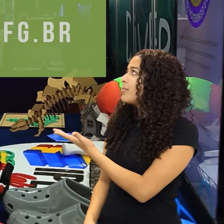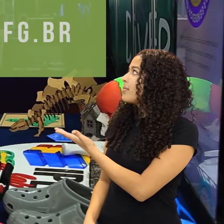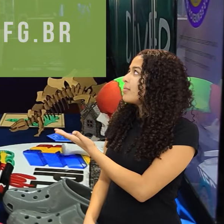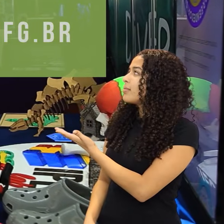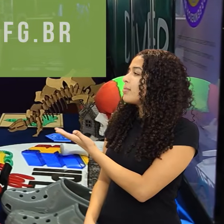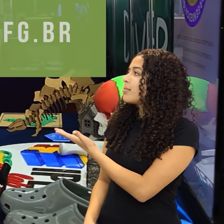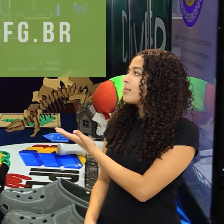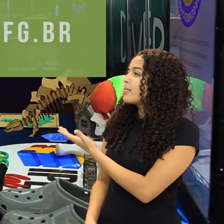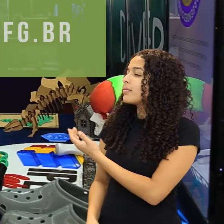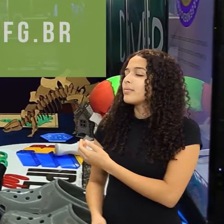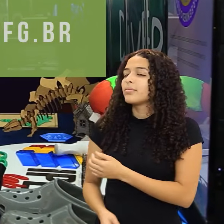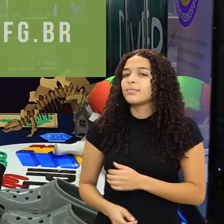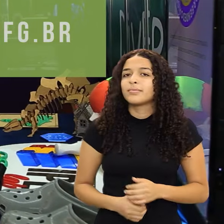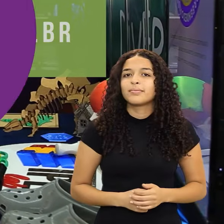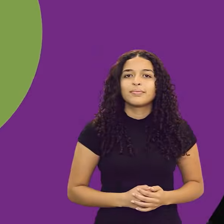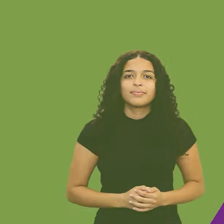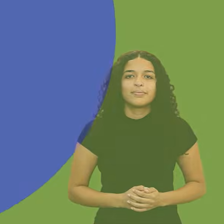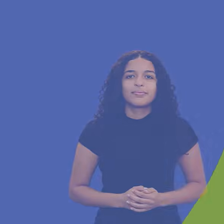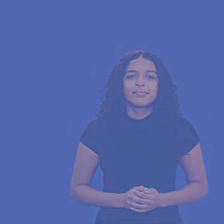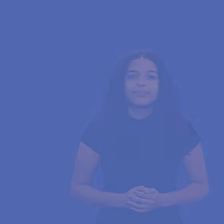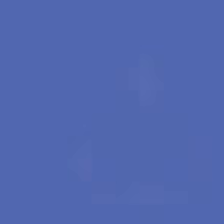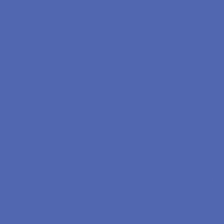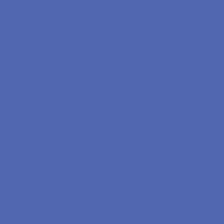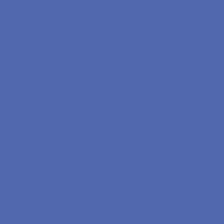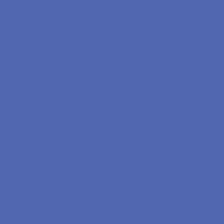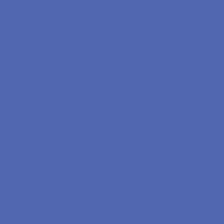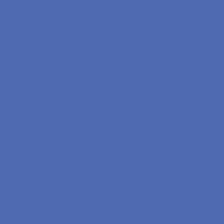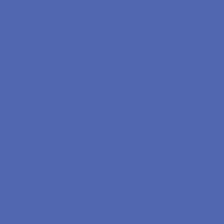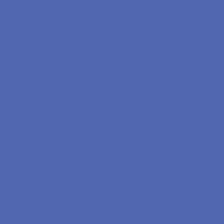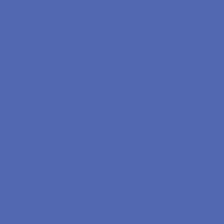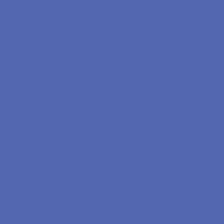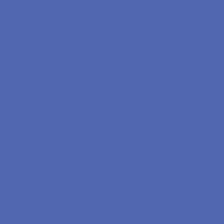23compex.plateia.ufg.br para saber mais.